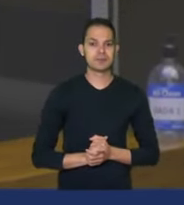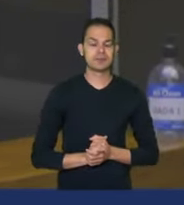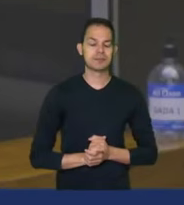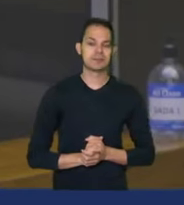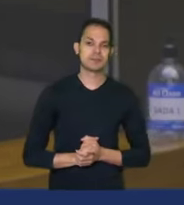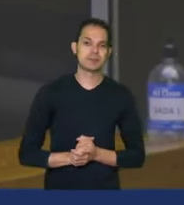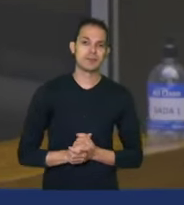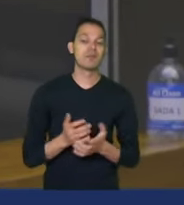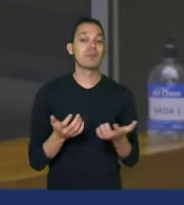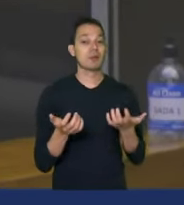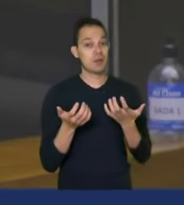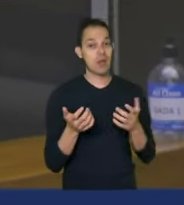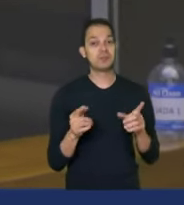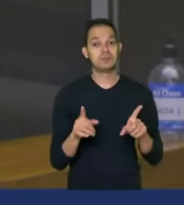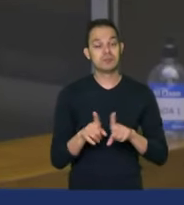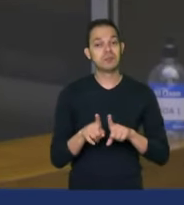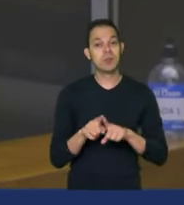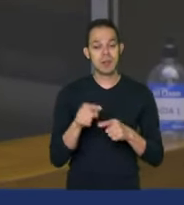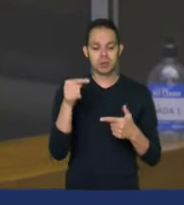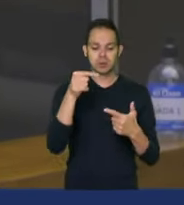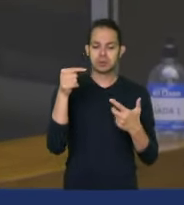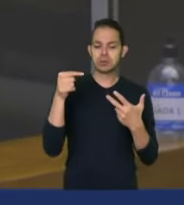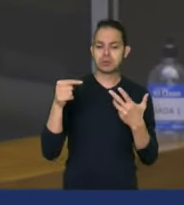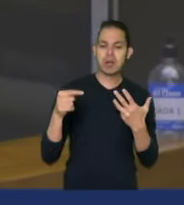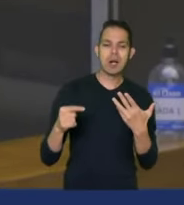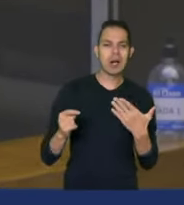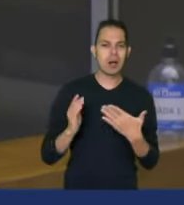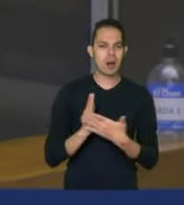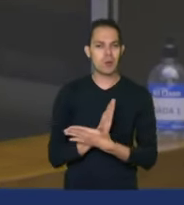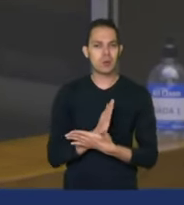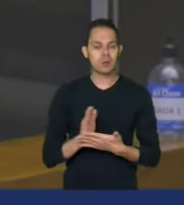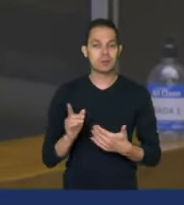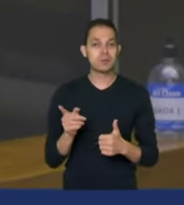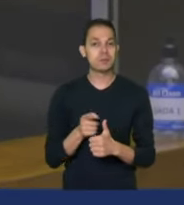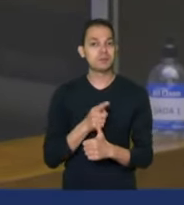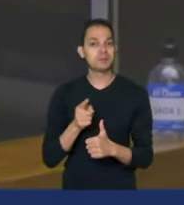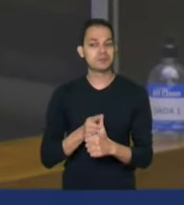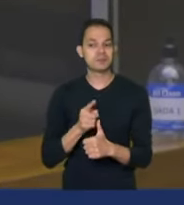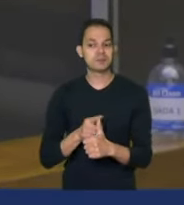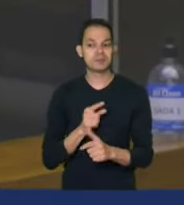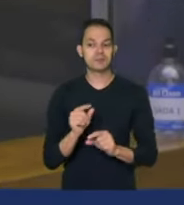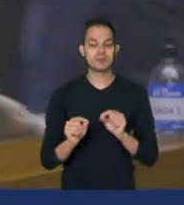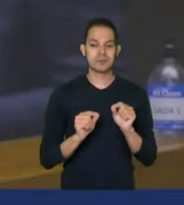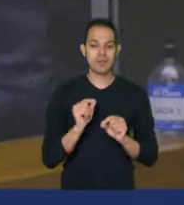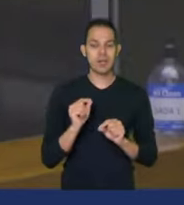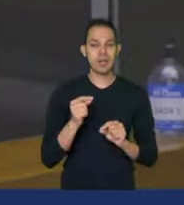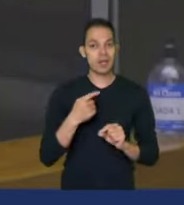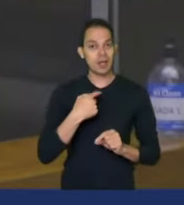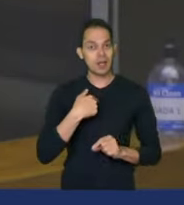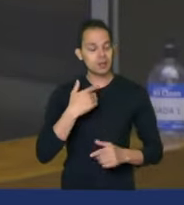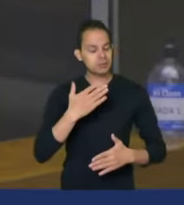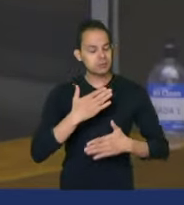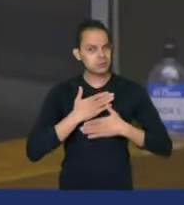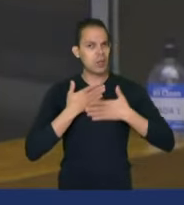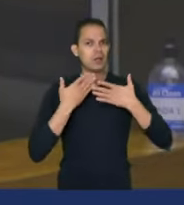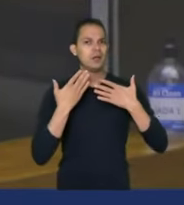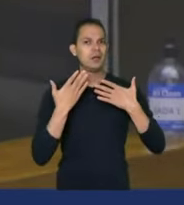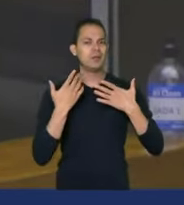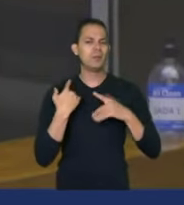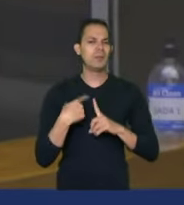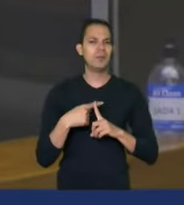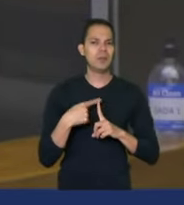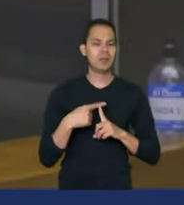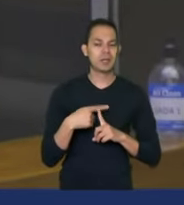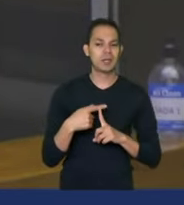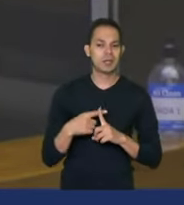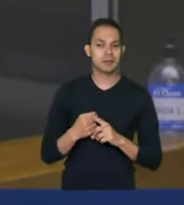Quero pontuar alguns itens, presidente. Primeiro, me assusta muito o fato